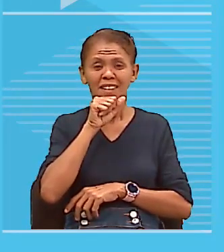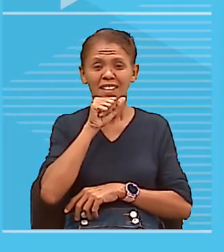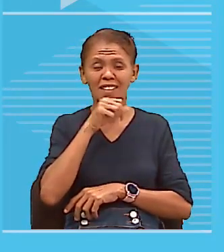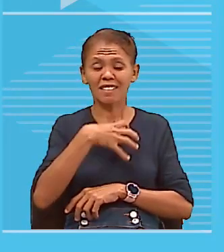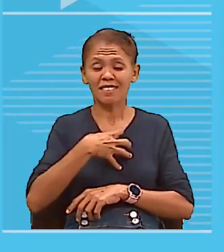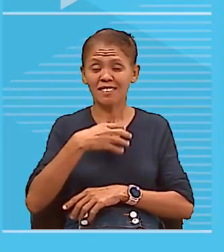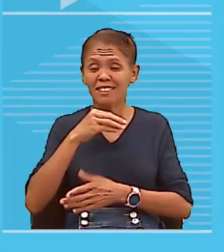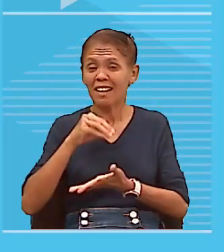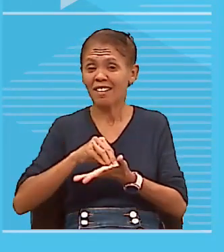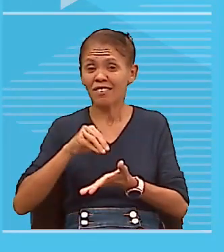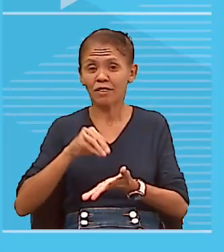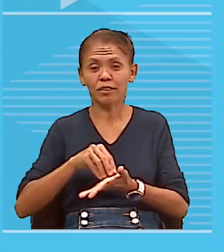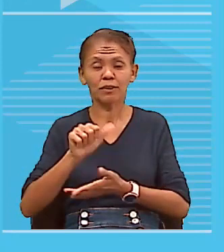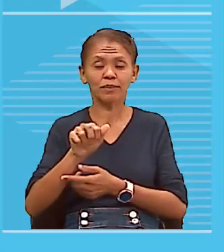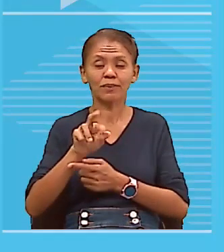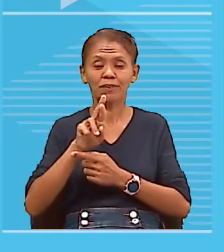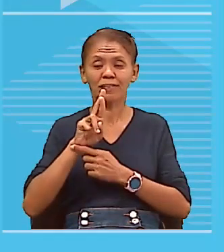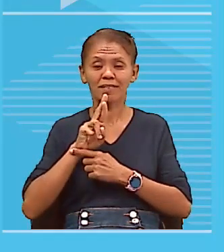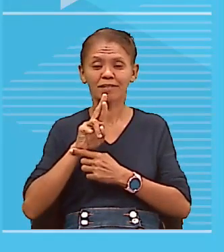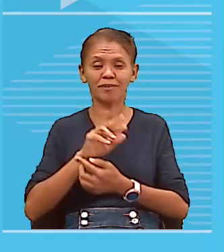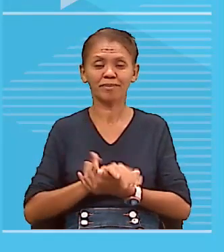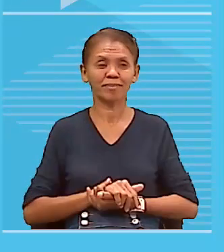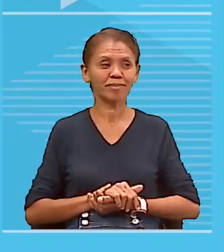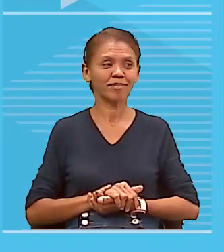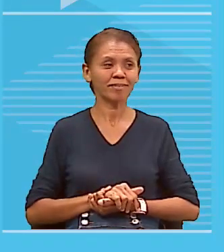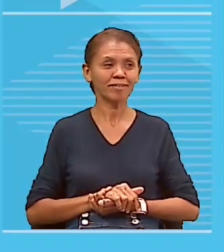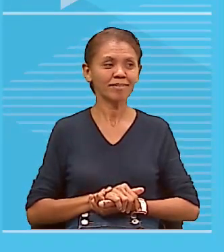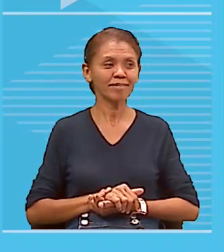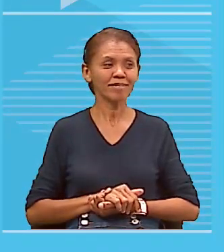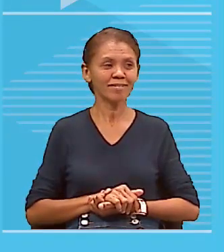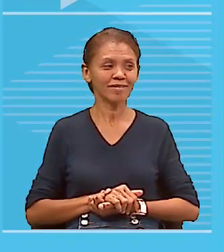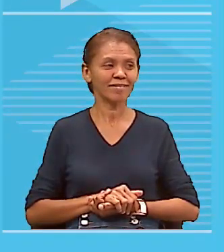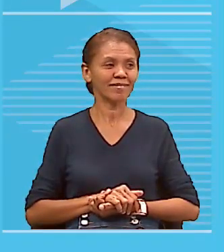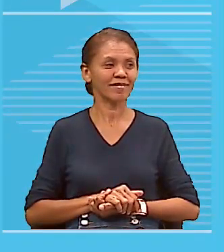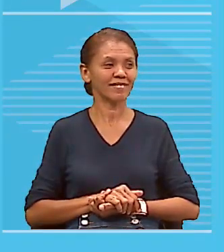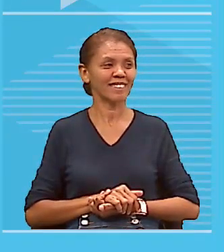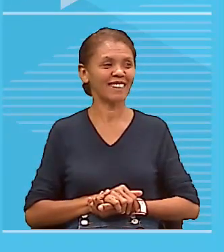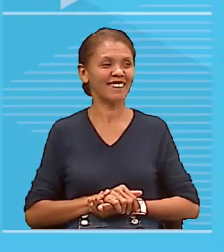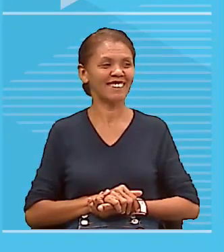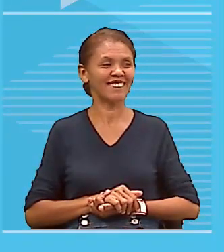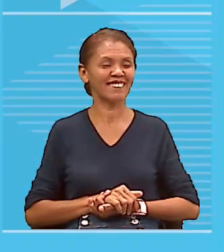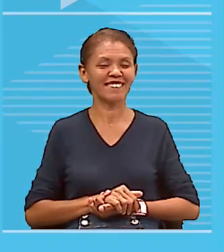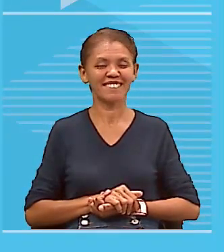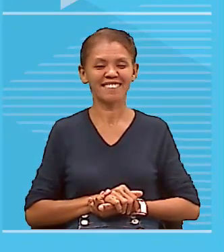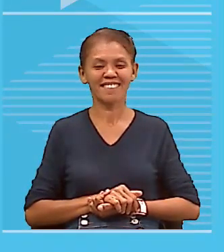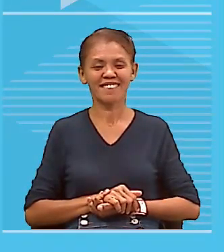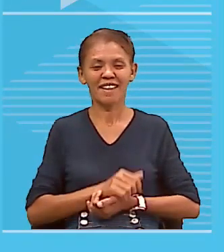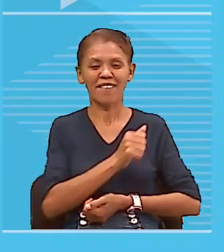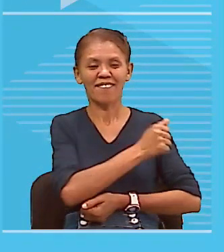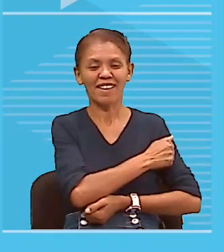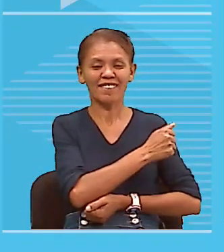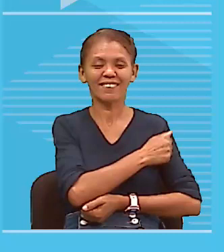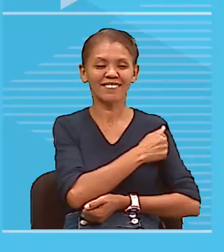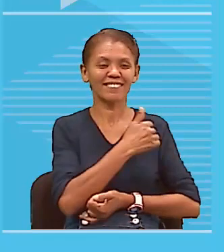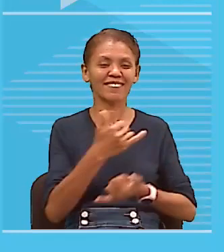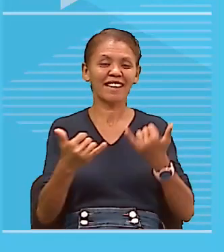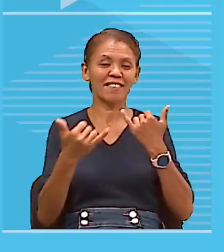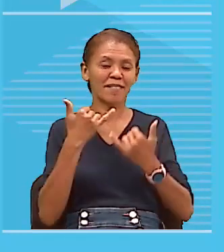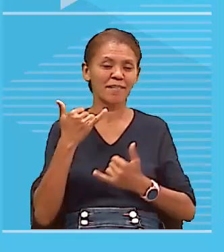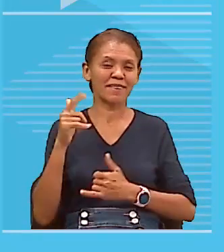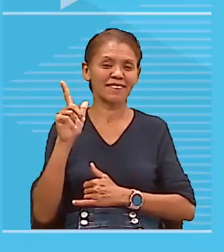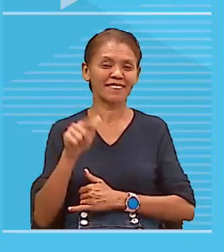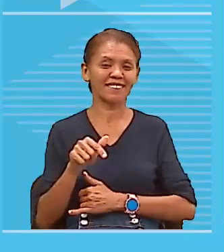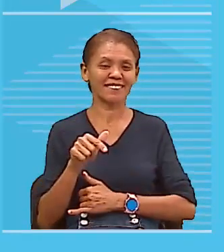ar. Eu sei, professora, que a senhora é brincalhona. Ainda bem, porque aqui a gente brinca mesmo, mas a gente também aprende muita coisa, né,